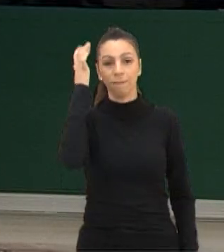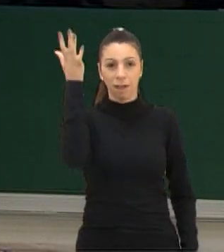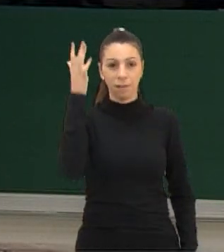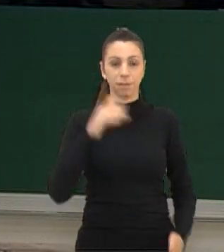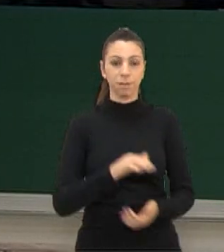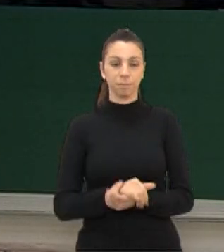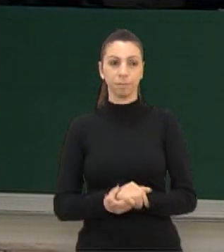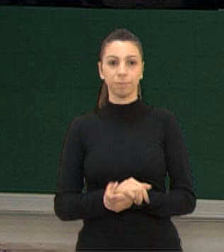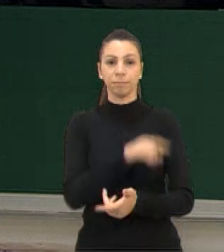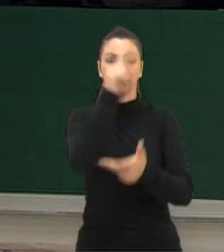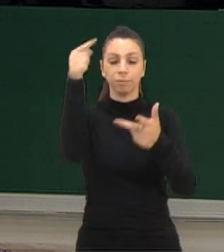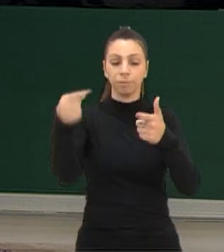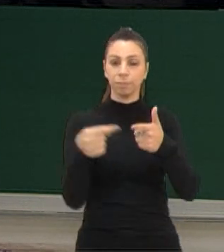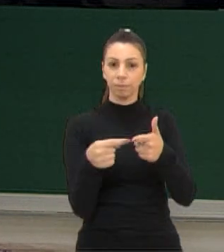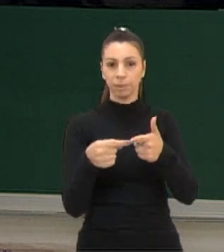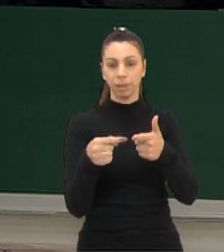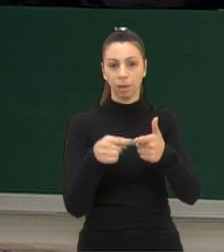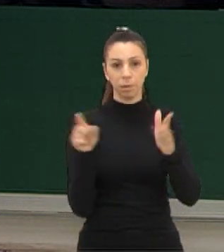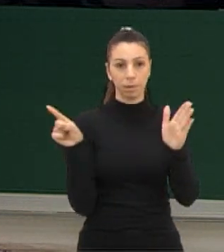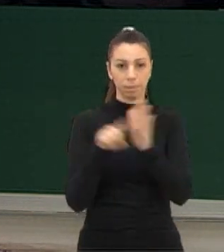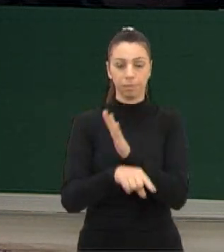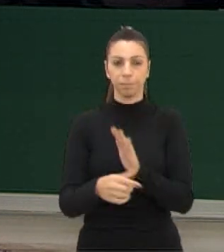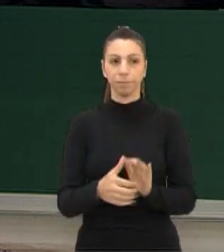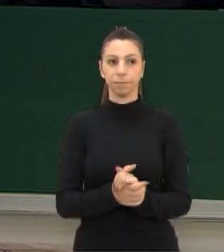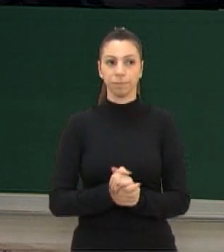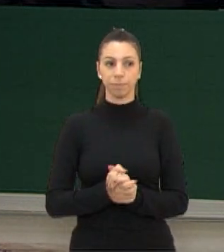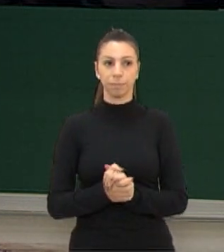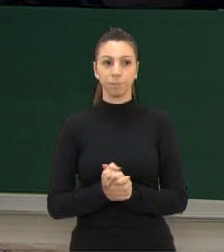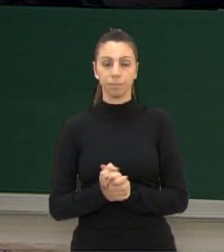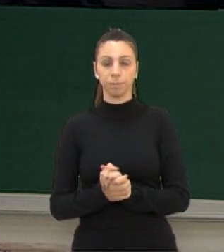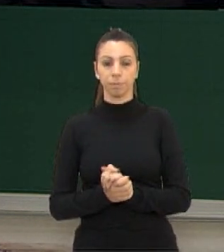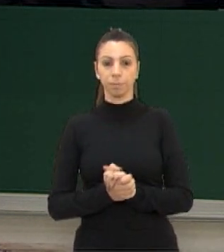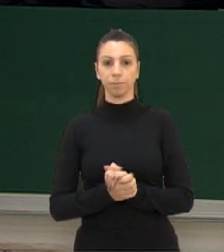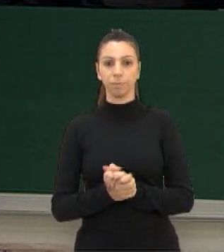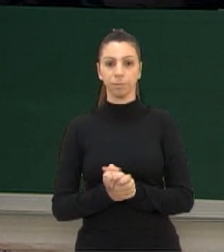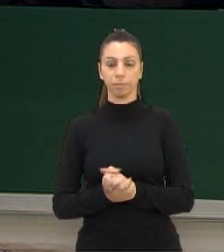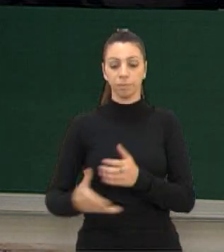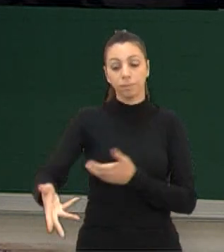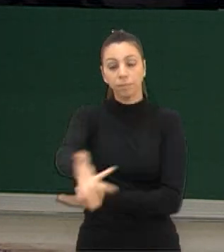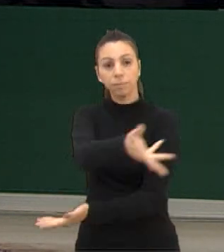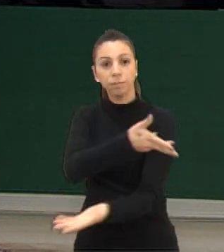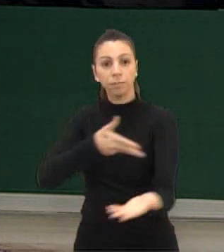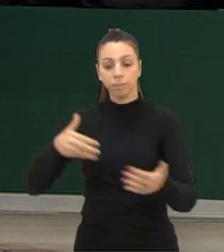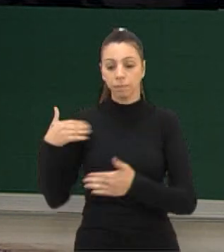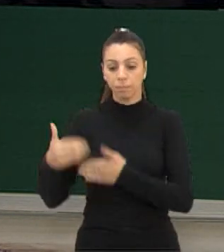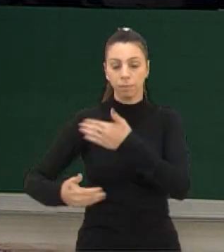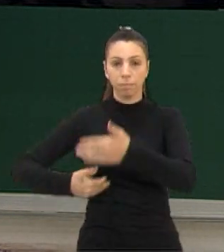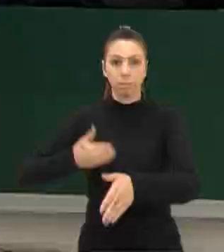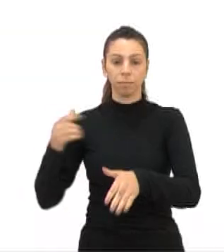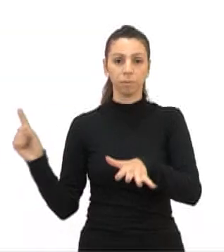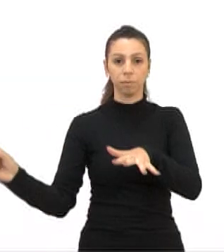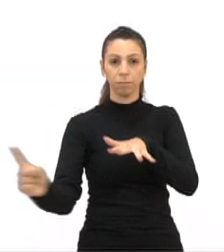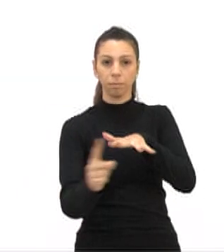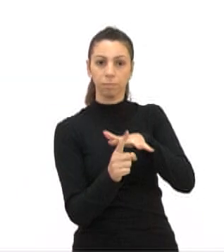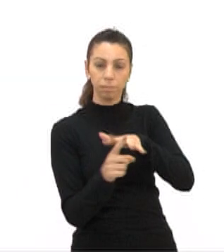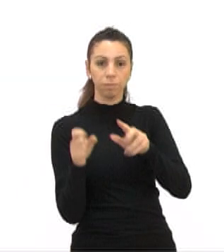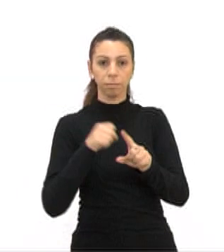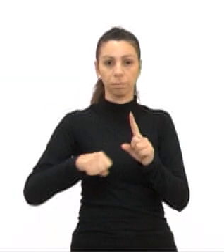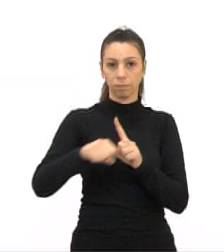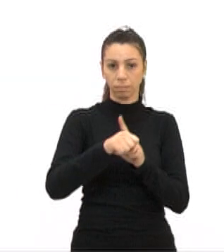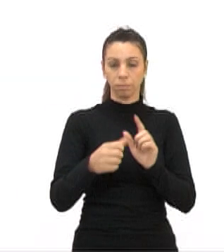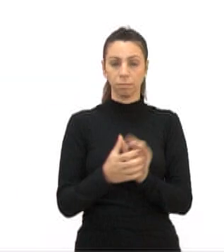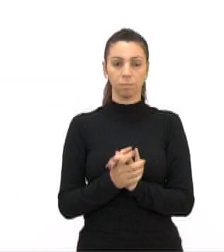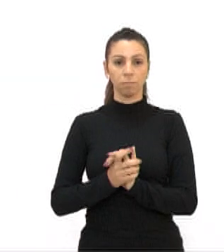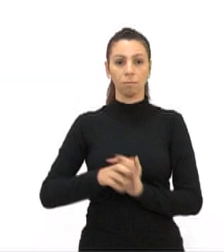Relação ao segundo quiz. Sobre o processo de socialização, entende-se. Letra A. Não